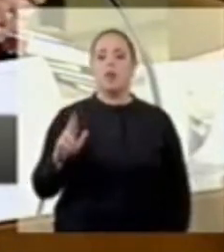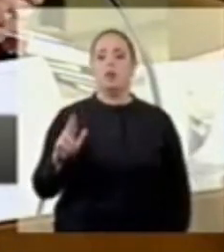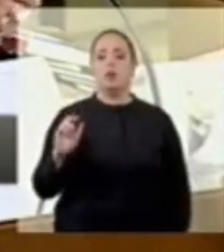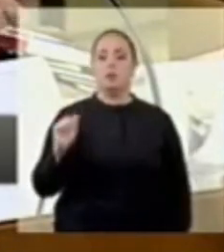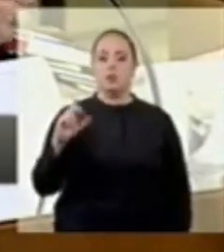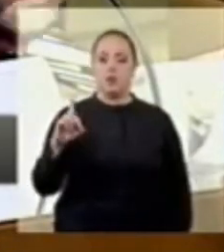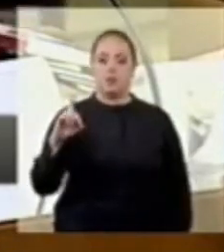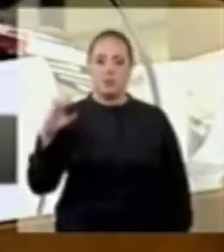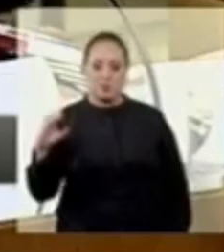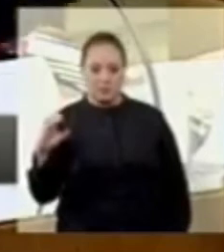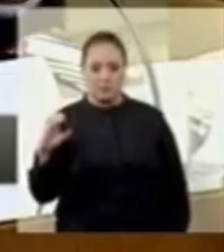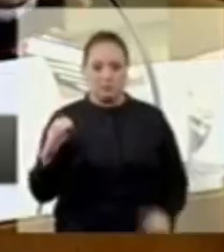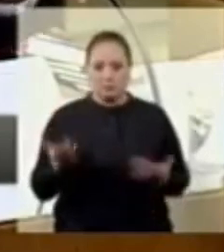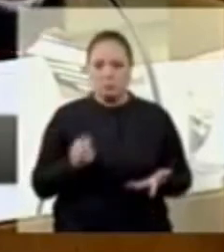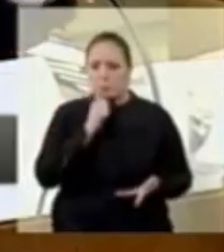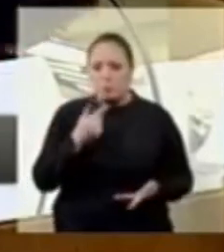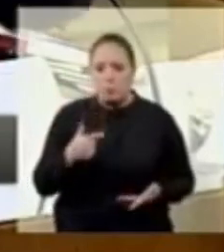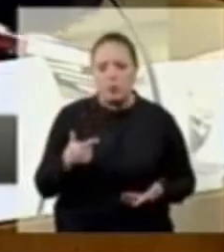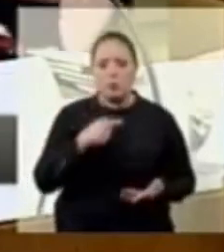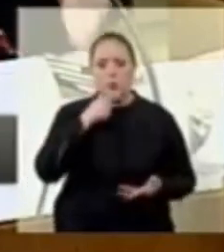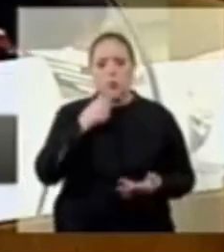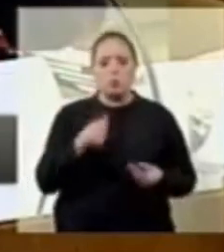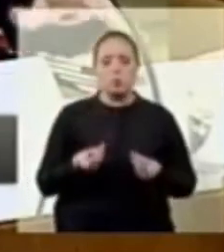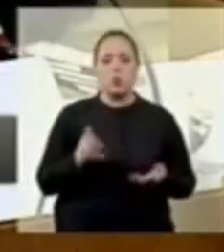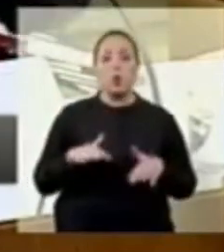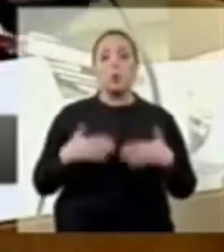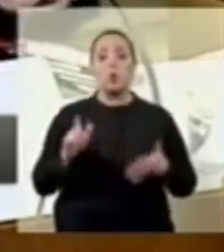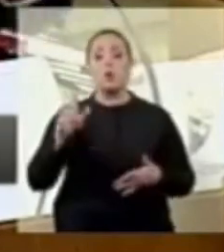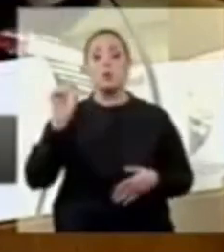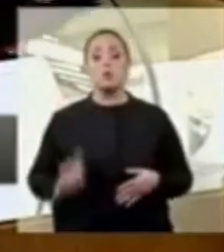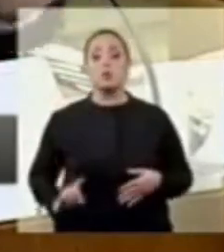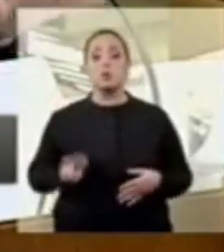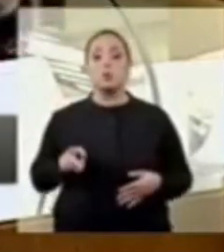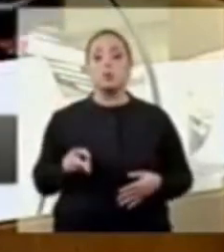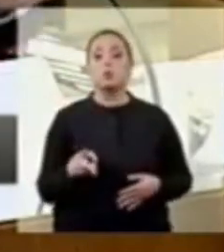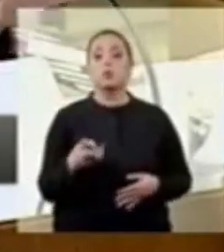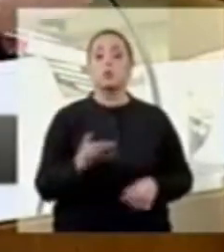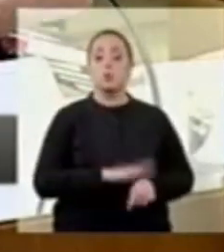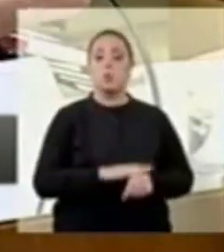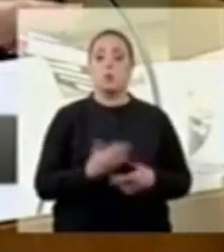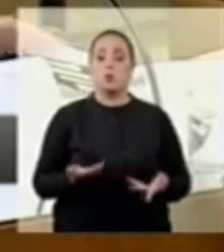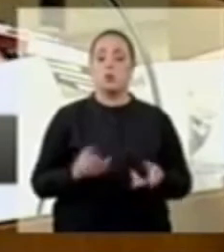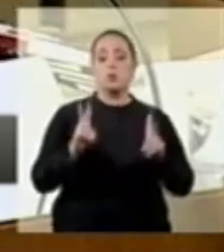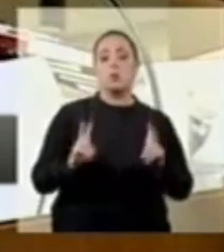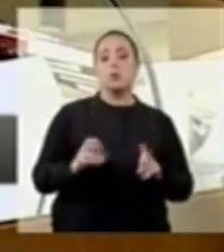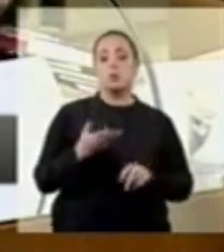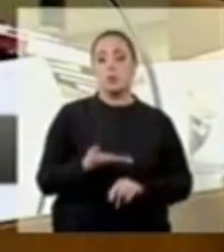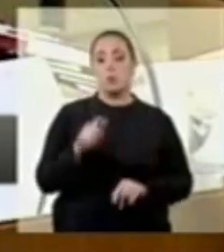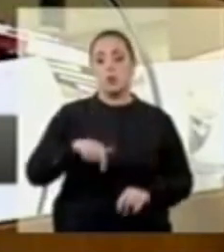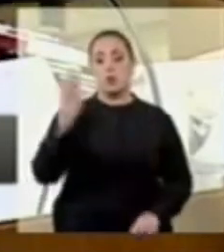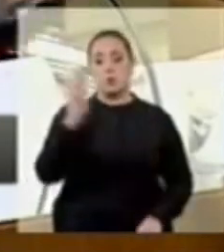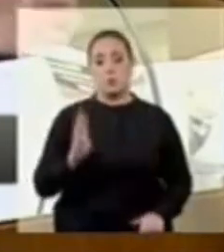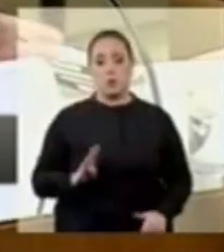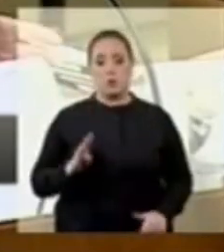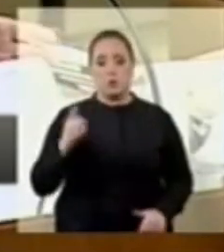de constitucionalidade de modo que não há nenhuma dúvida de qual seja o direito prevalecente neste momento nesta matéria no brasil